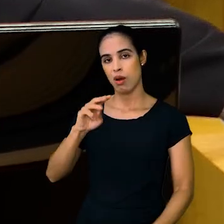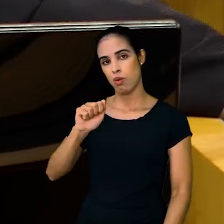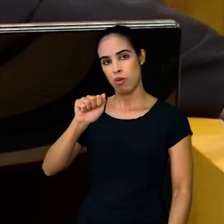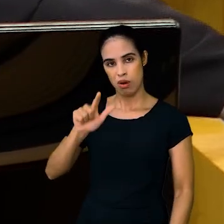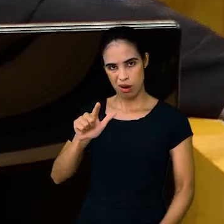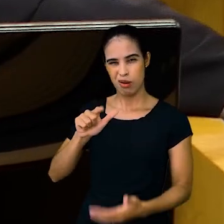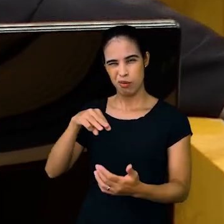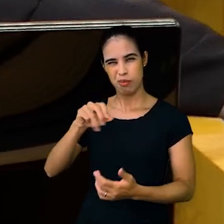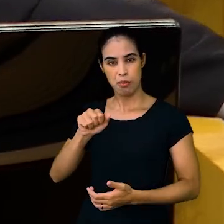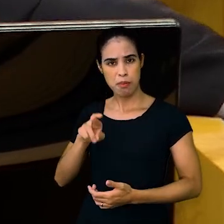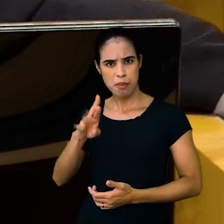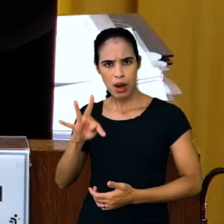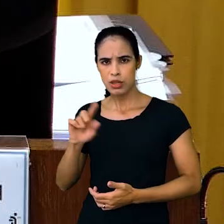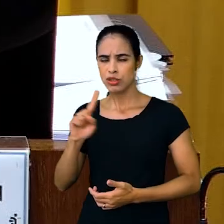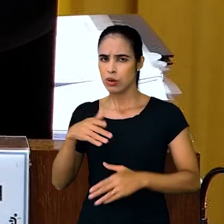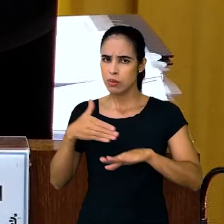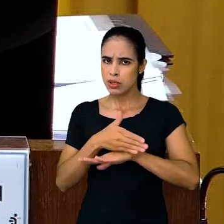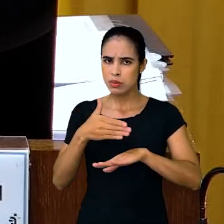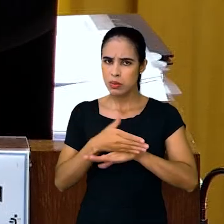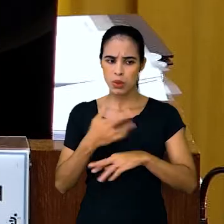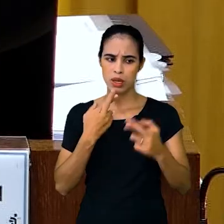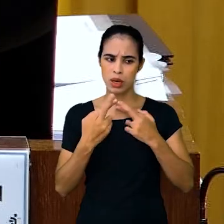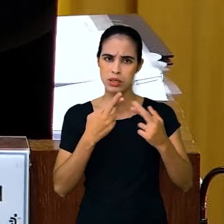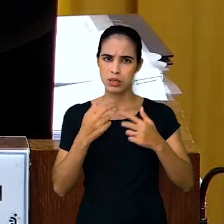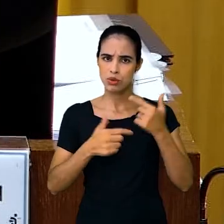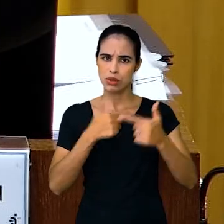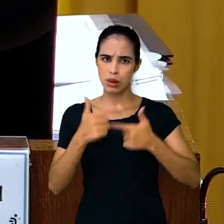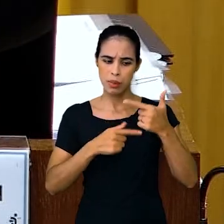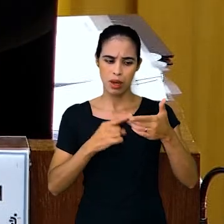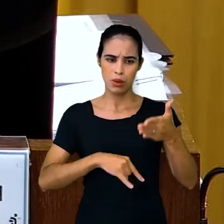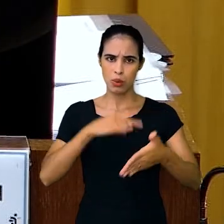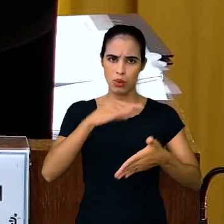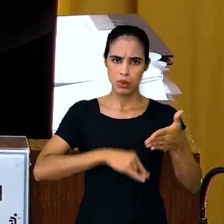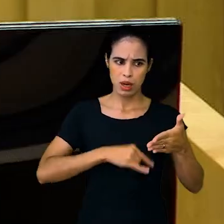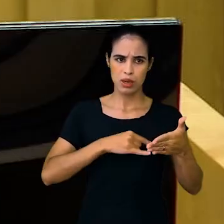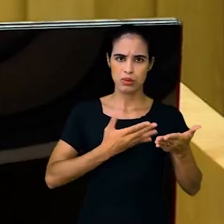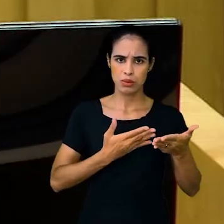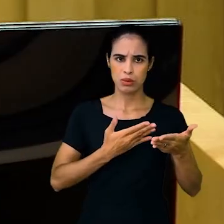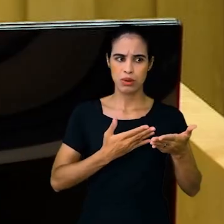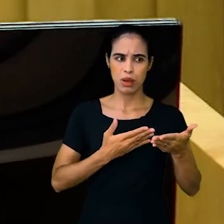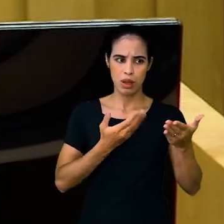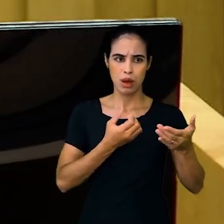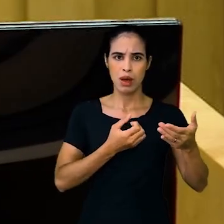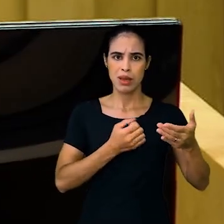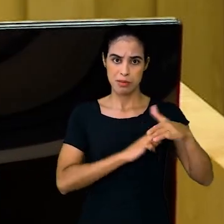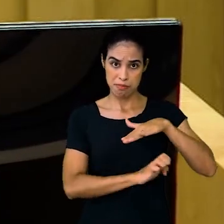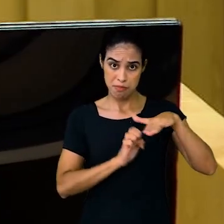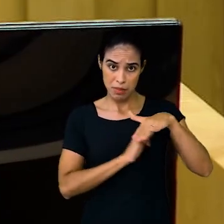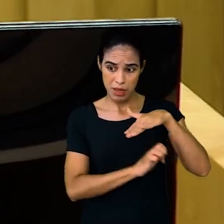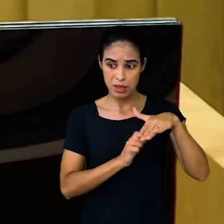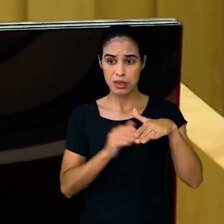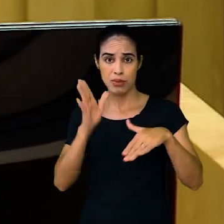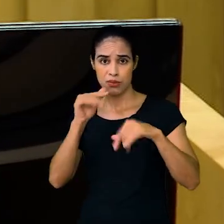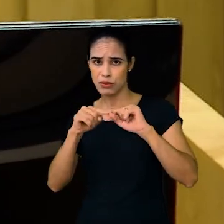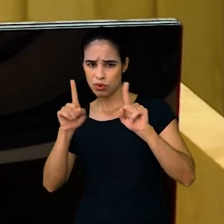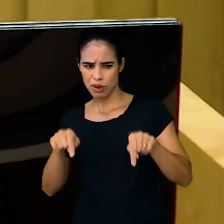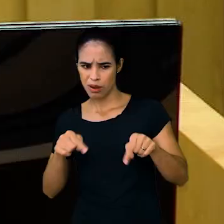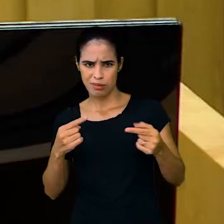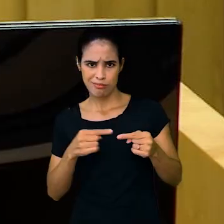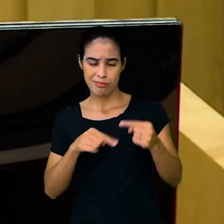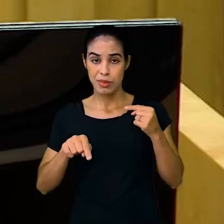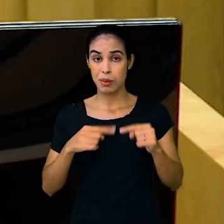tenha participado da relação de trabalho entre o estacionamento e a operadora de caixa. O ministro explicou